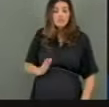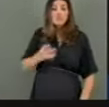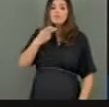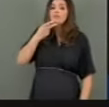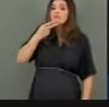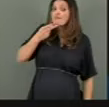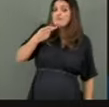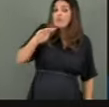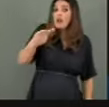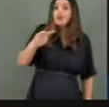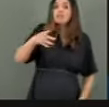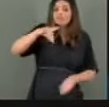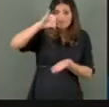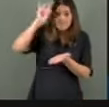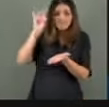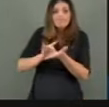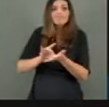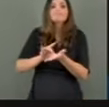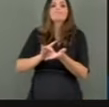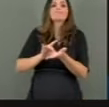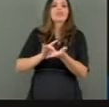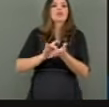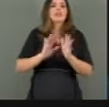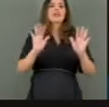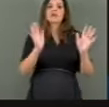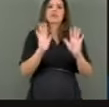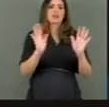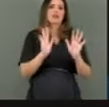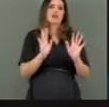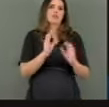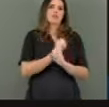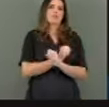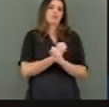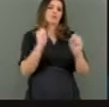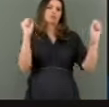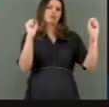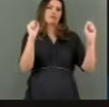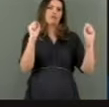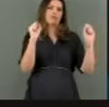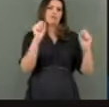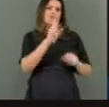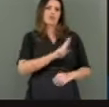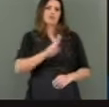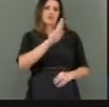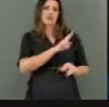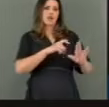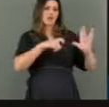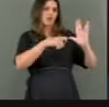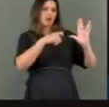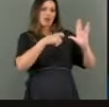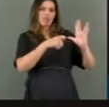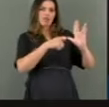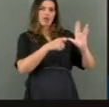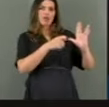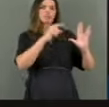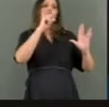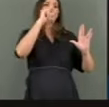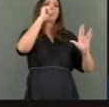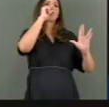reforça, de fato, que não é possível a utilização da cannabis para